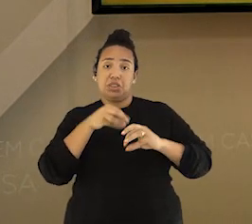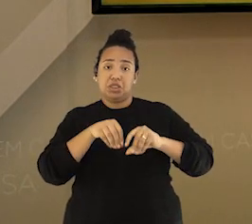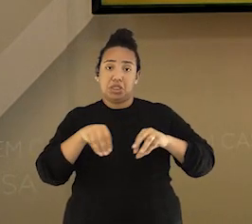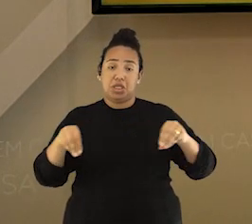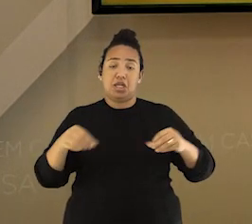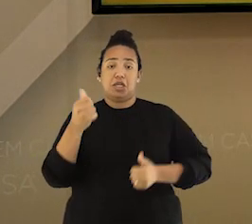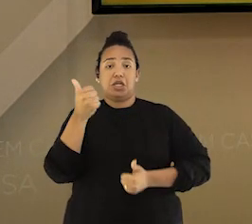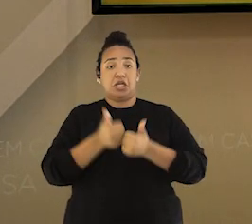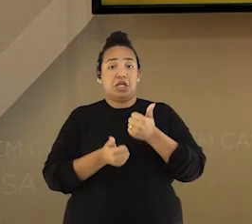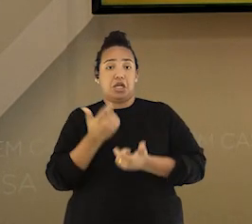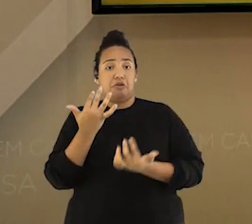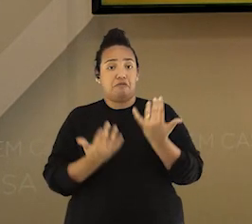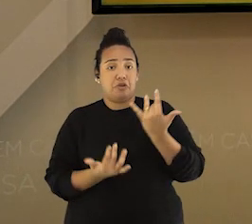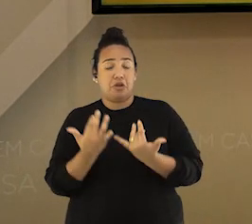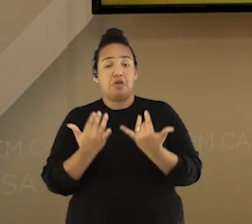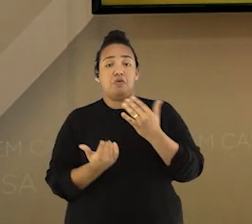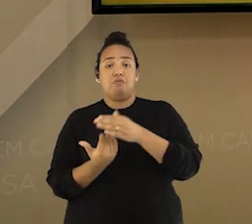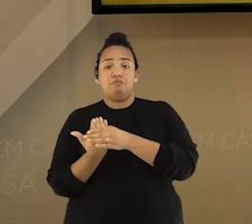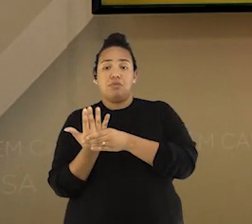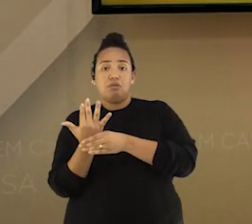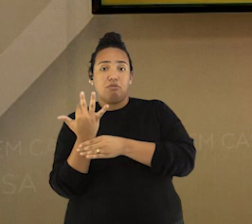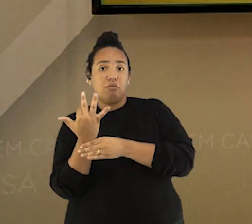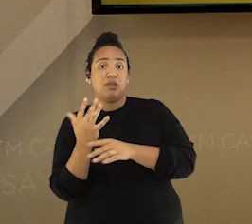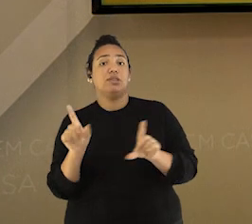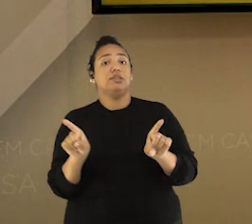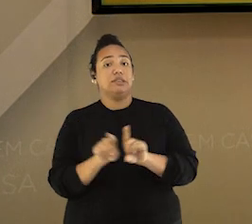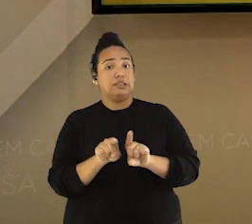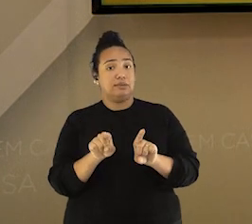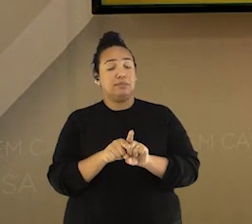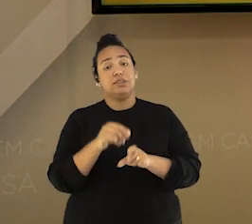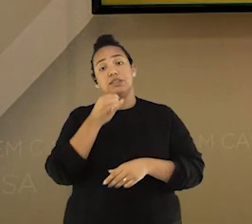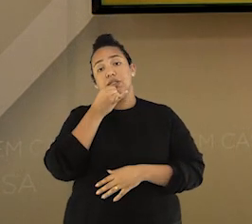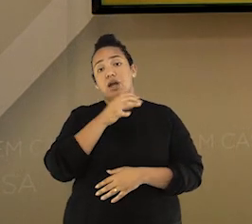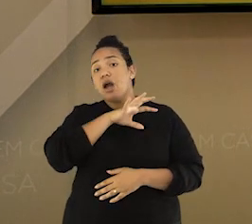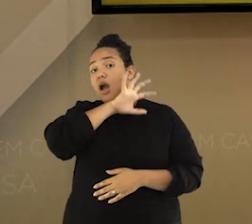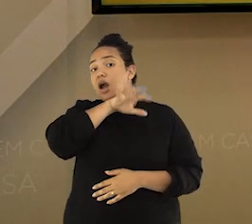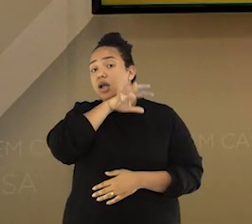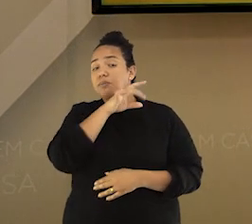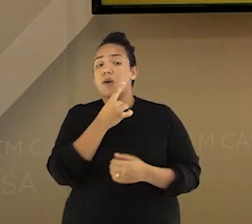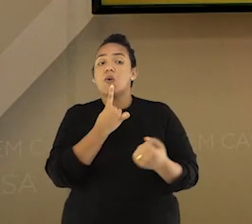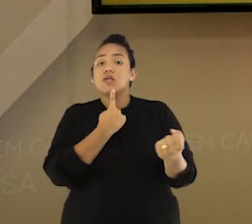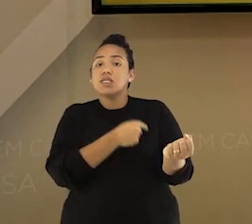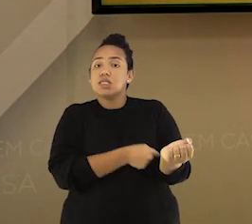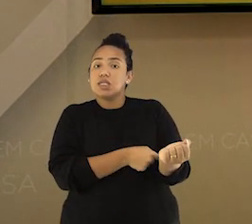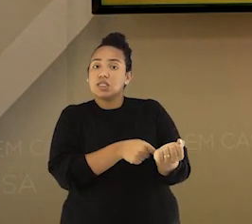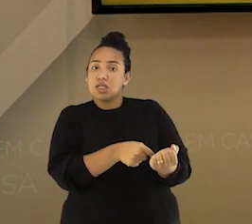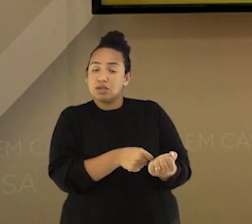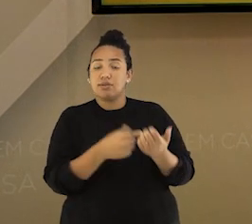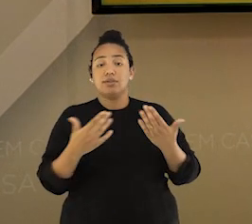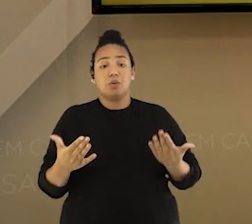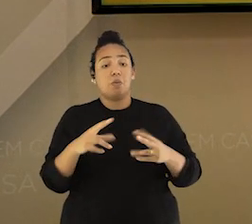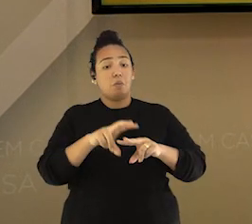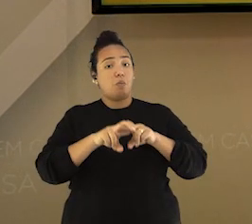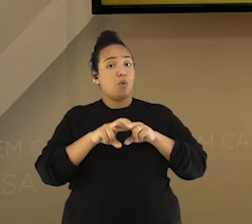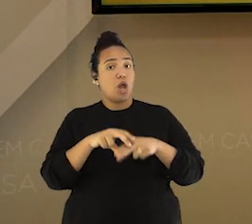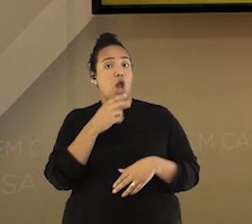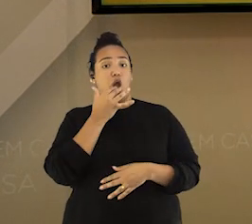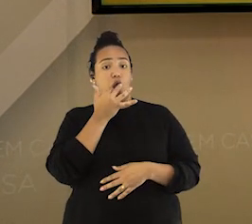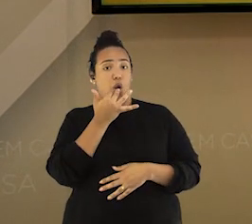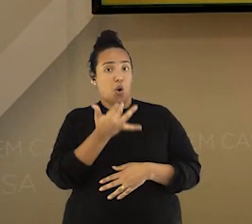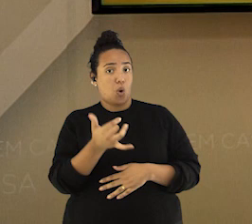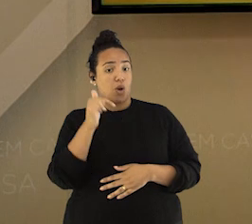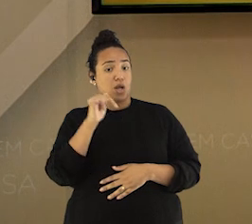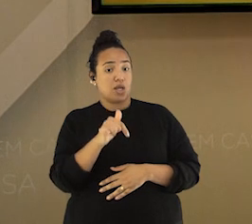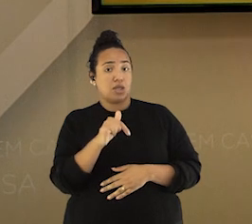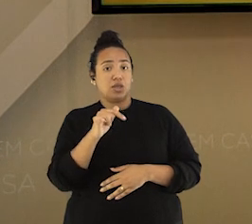carvão, as plantas e até mesmo o sangue de muitos animais. Por isso, as cores obtidas eram bem restritas,